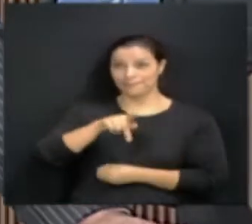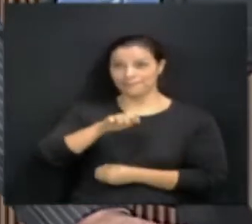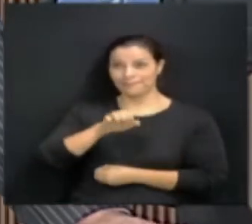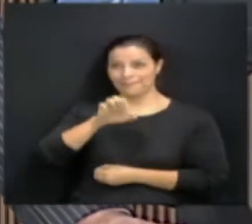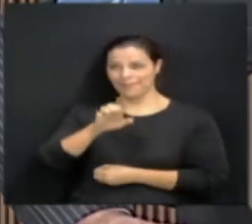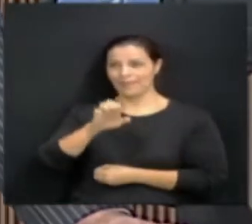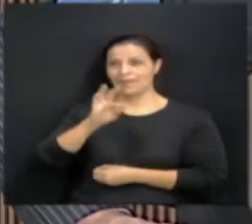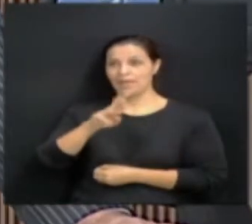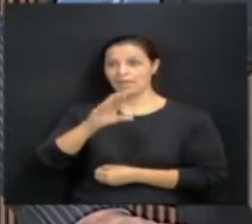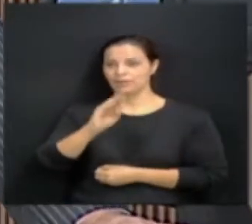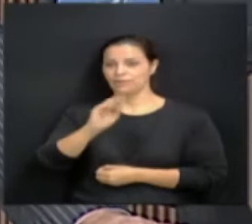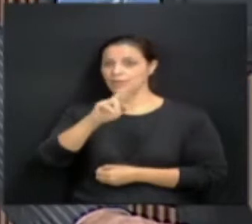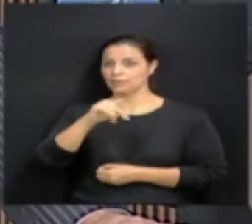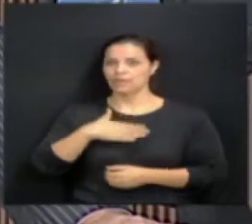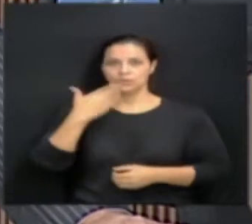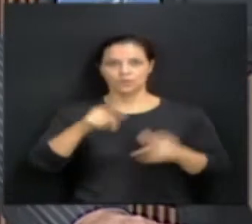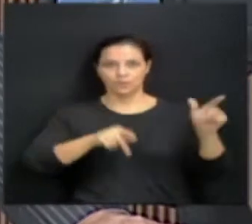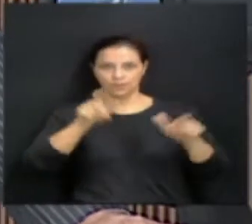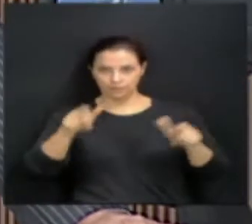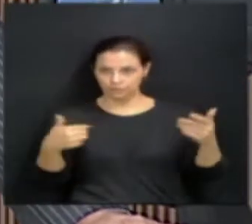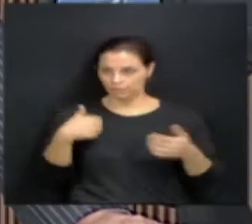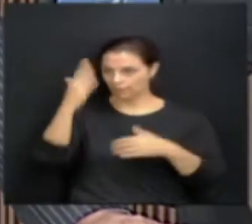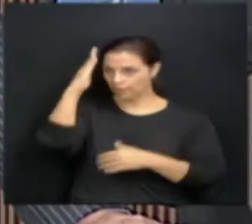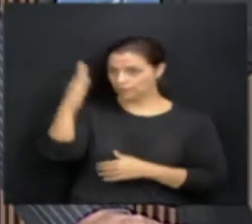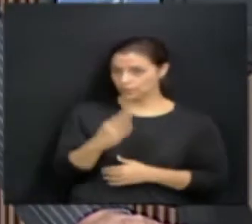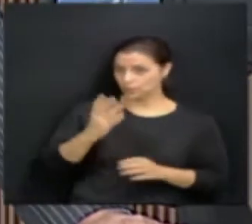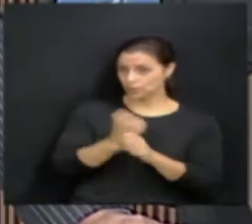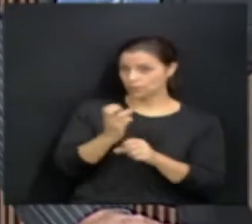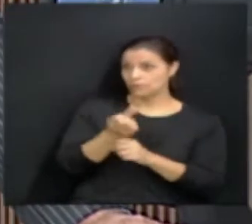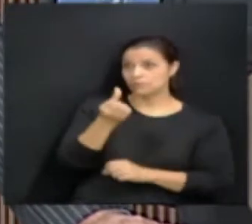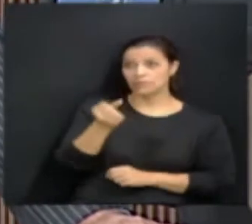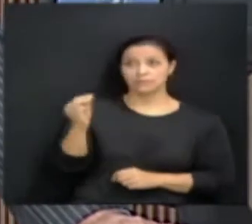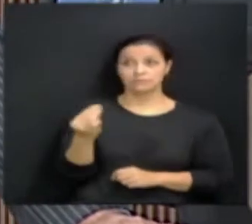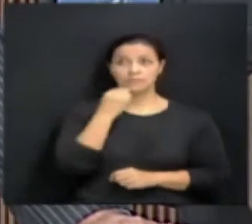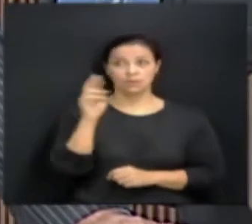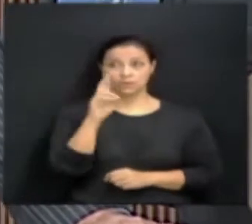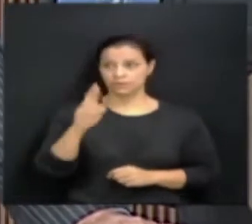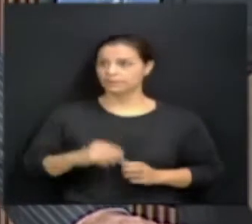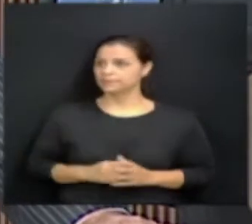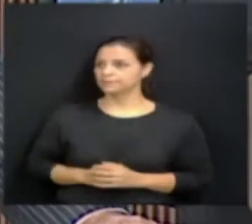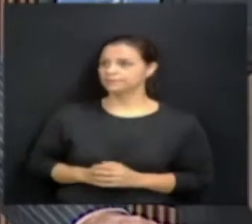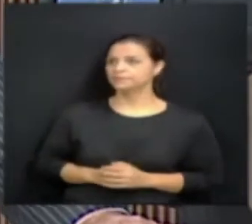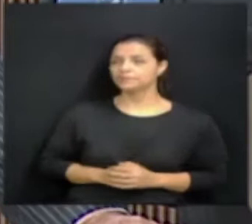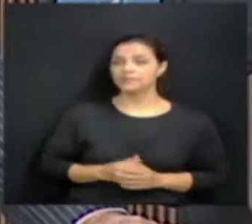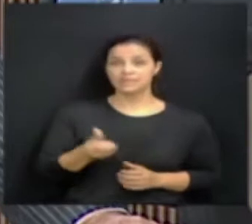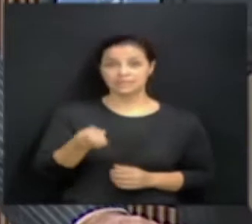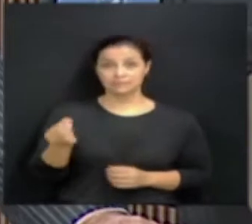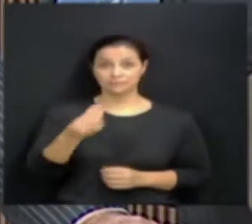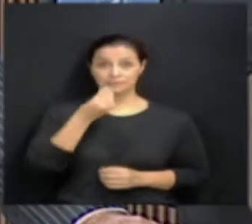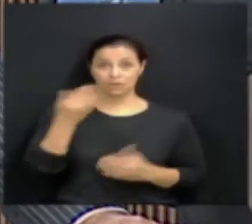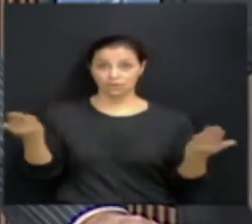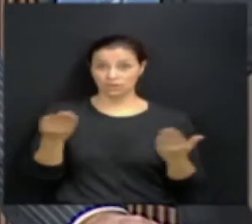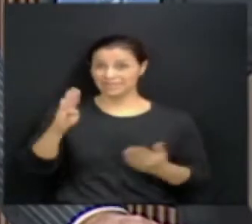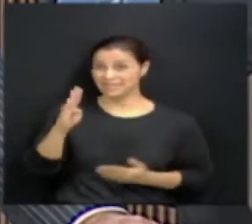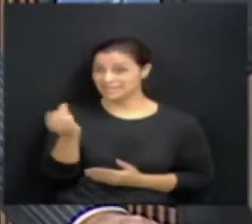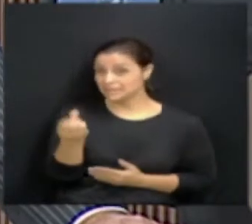Brasil, segundo o Ministério Público Federal, foi de 6 bilhões de reais. 6 bilhões, presidente